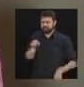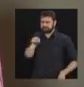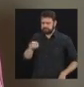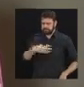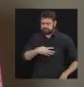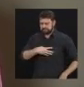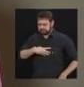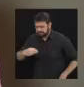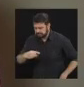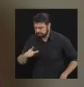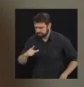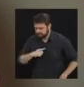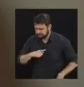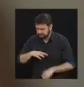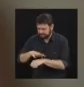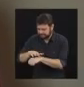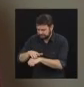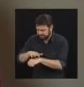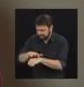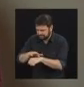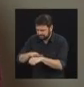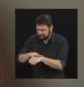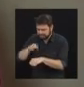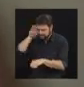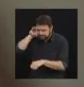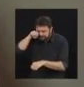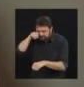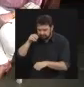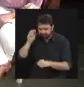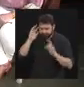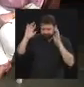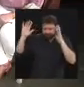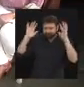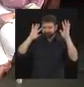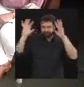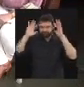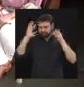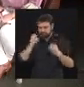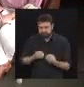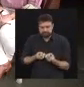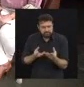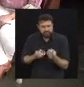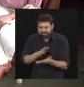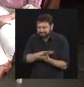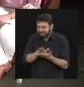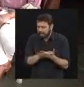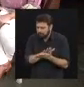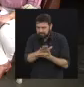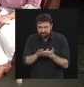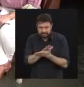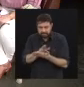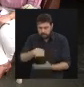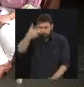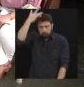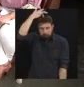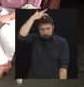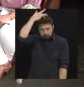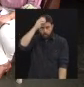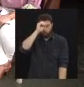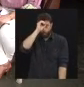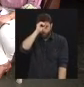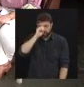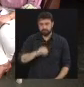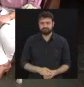um filho, que tinha uma síndrome e que, imagino, sem nenhuma informação na época?